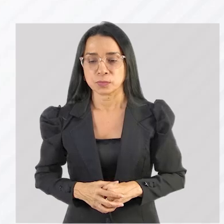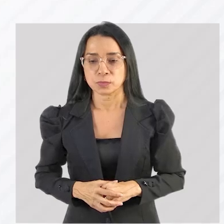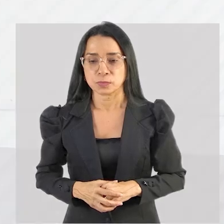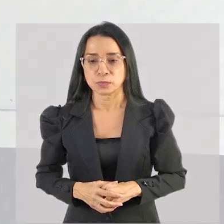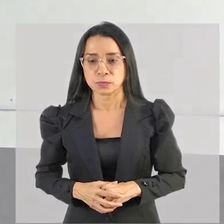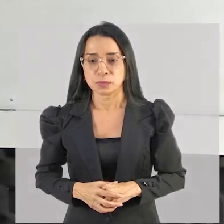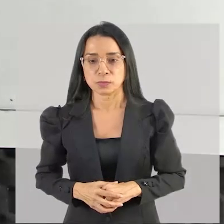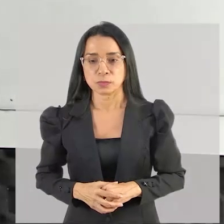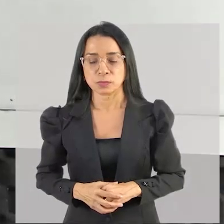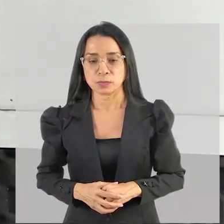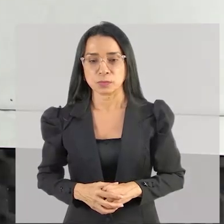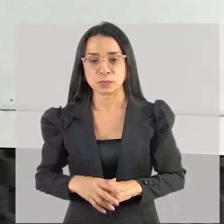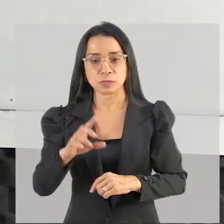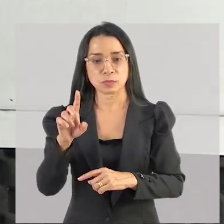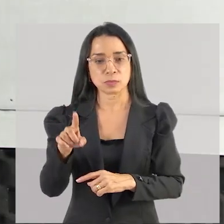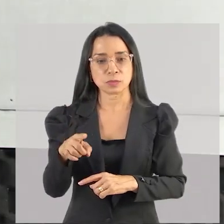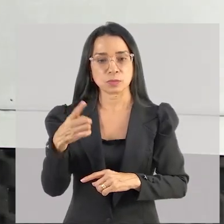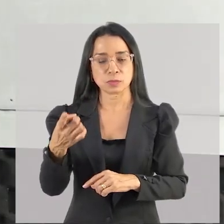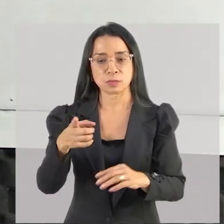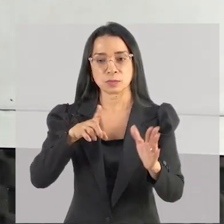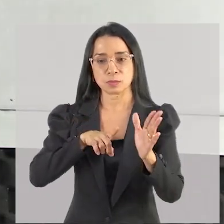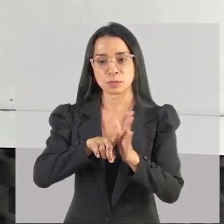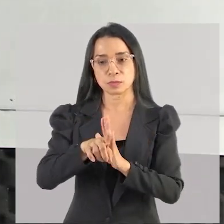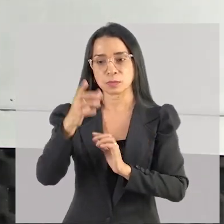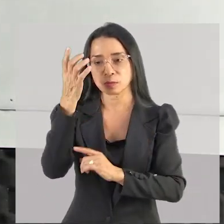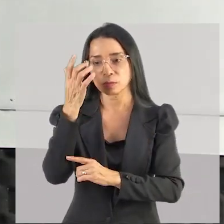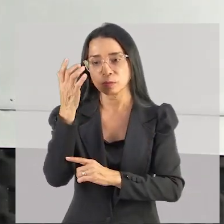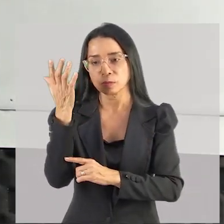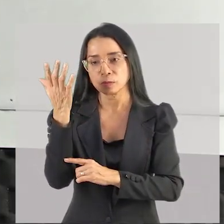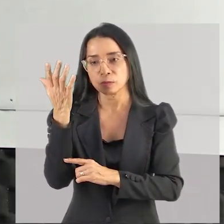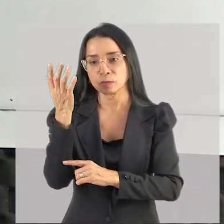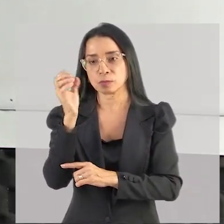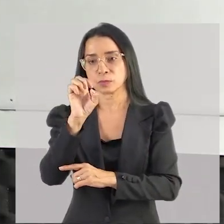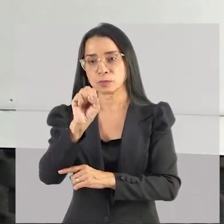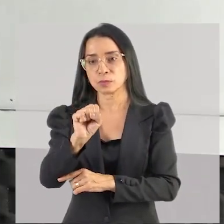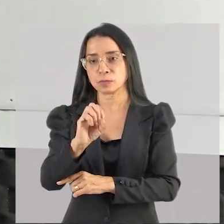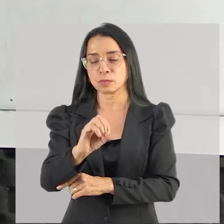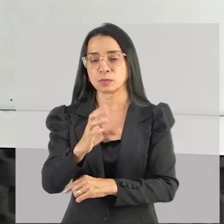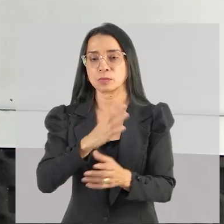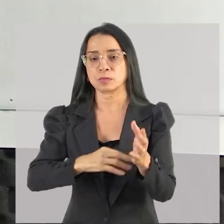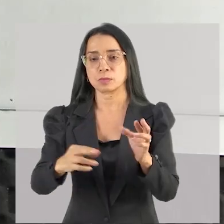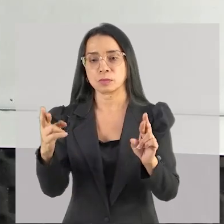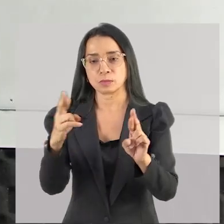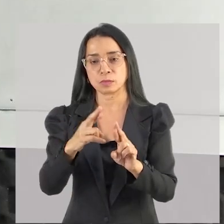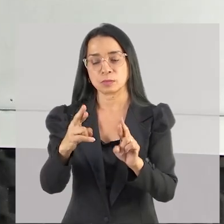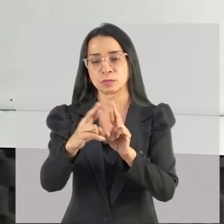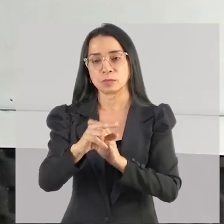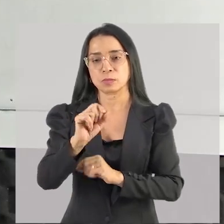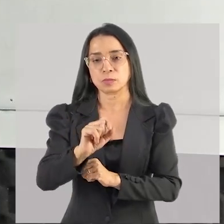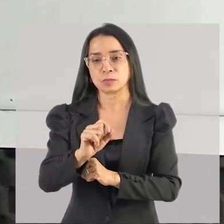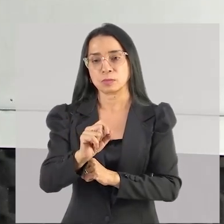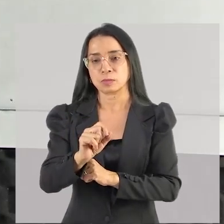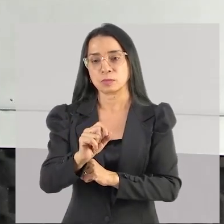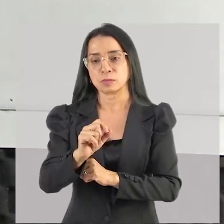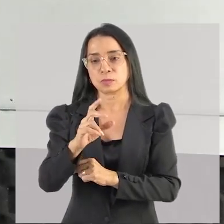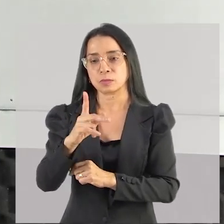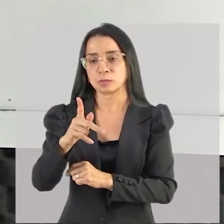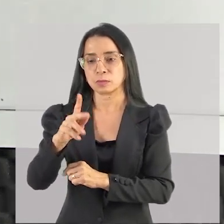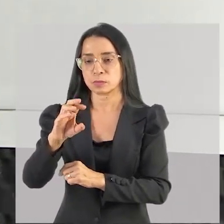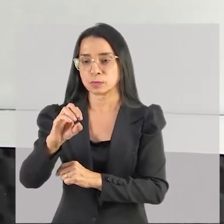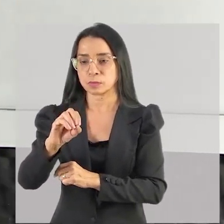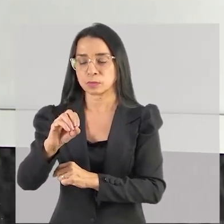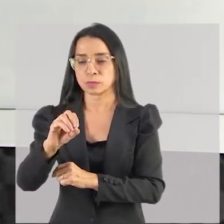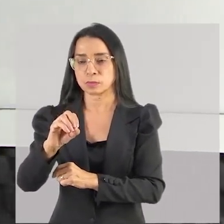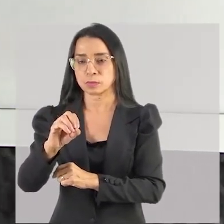Sigamos. Próxima questão, questãozinha de número 80, ainda referente o que, turma? A proporção,